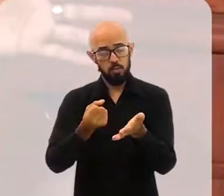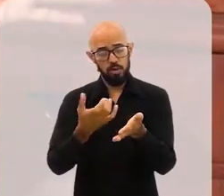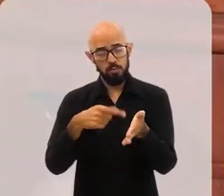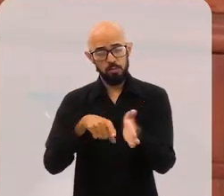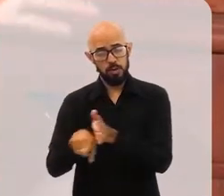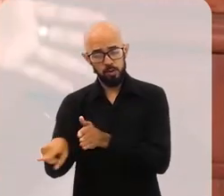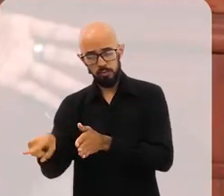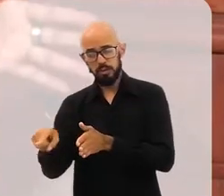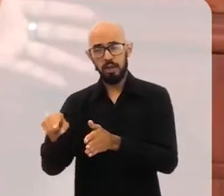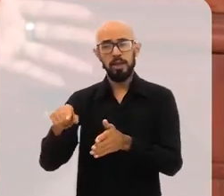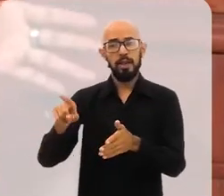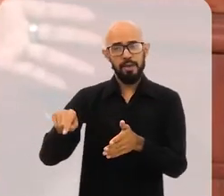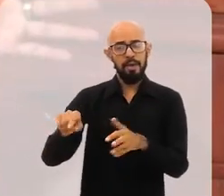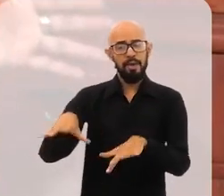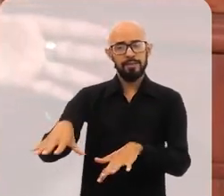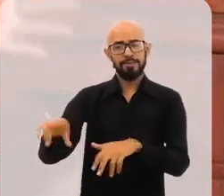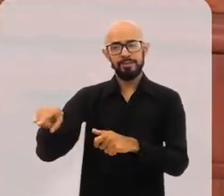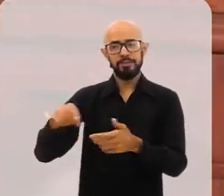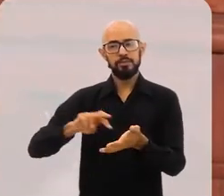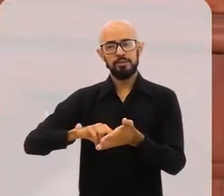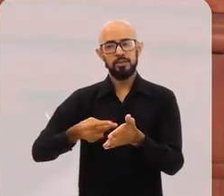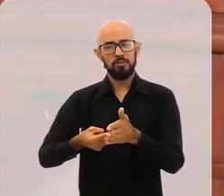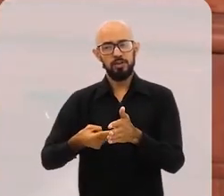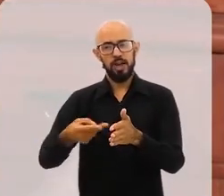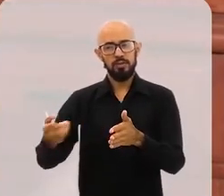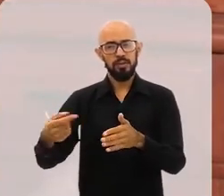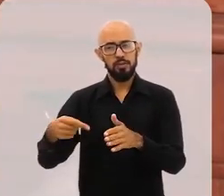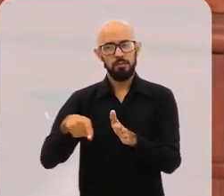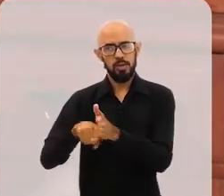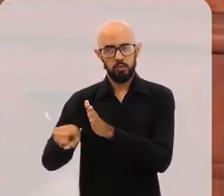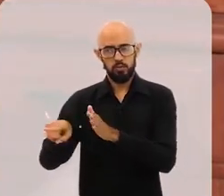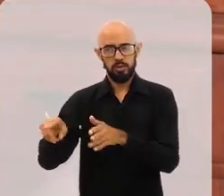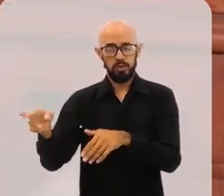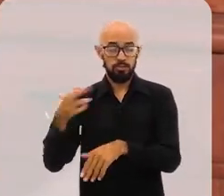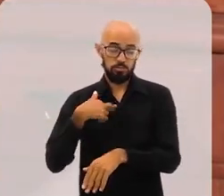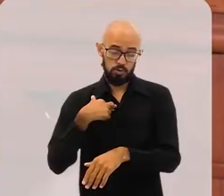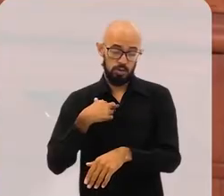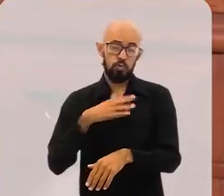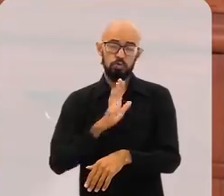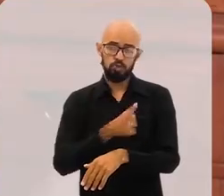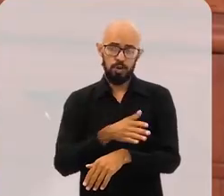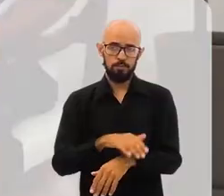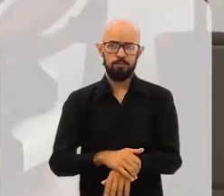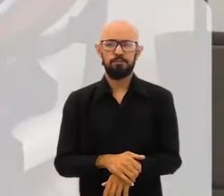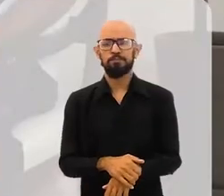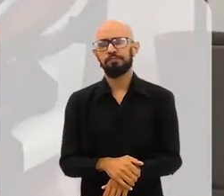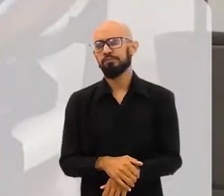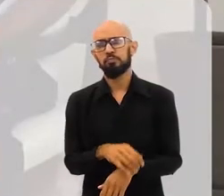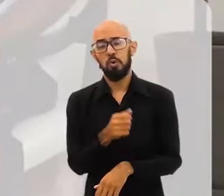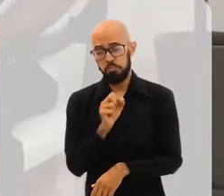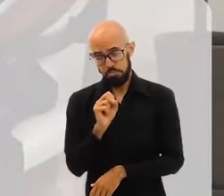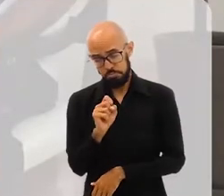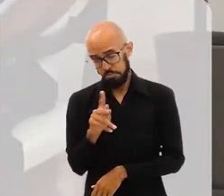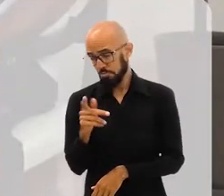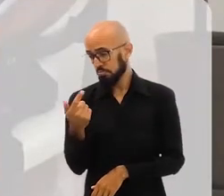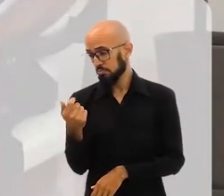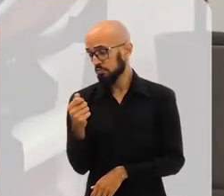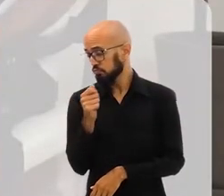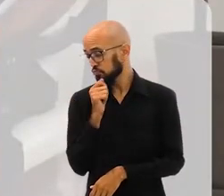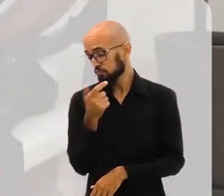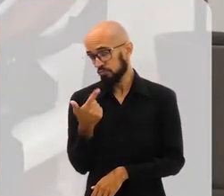perguntei a ele se tem obrigação é isso que eu queria saber e ele respondeu para vocês tá não temos